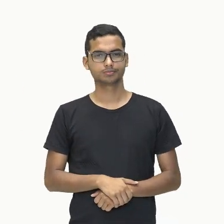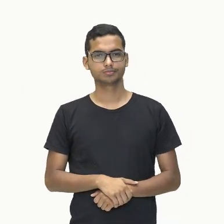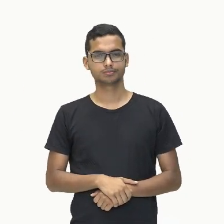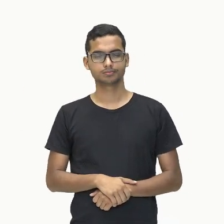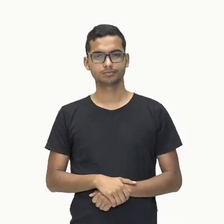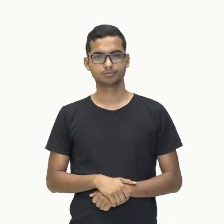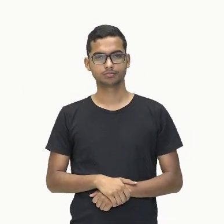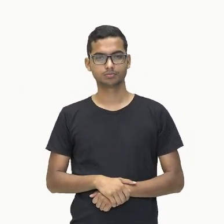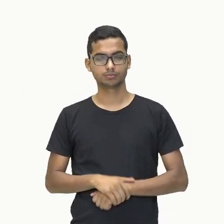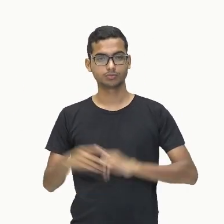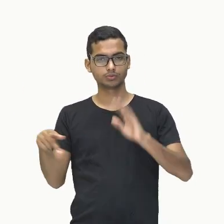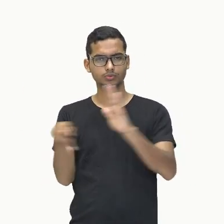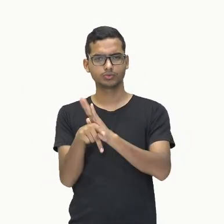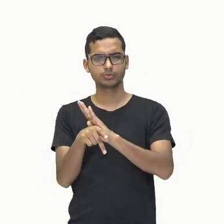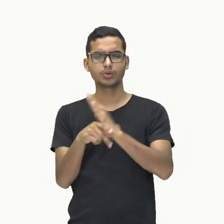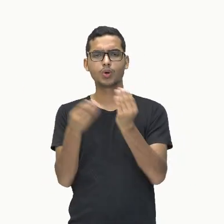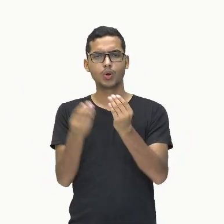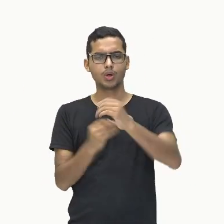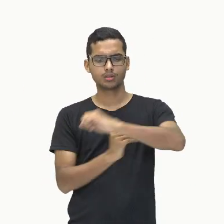rapidinho, tá?